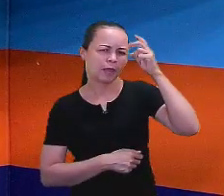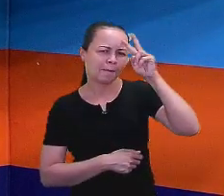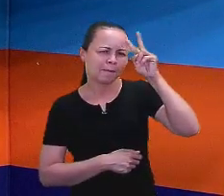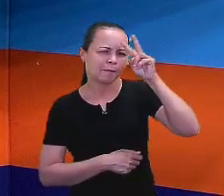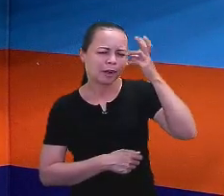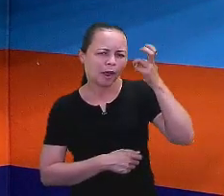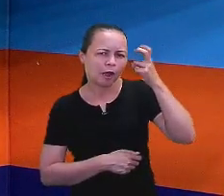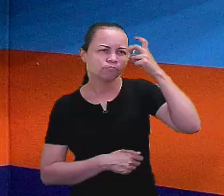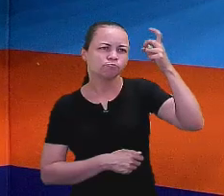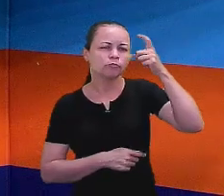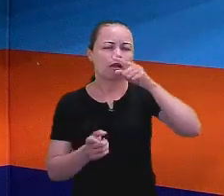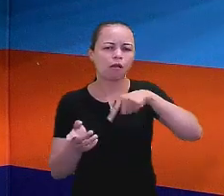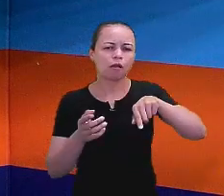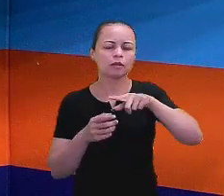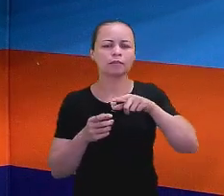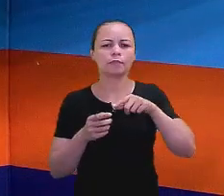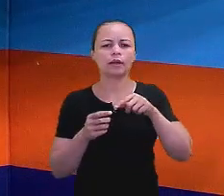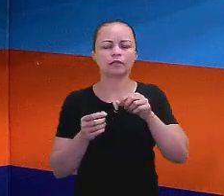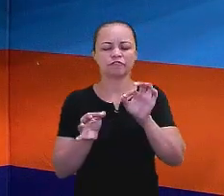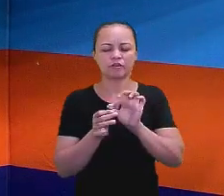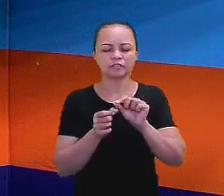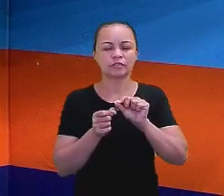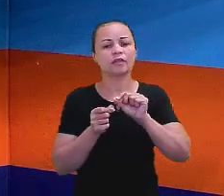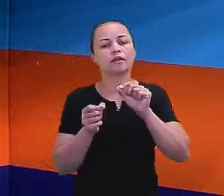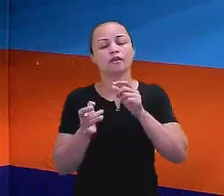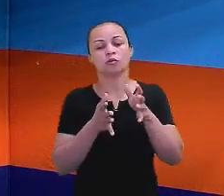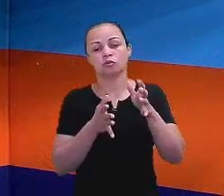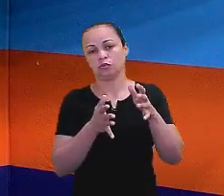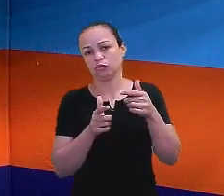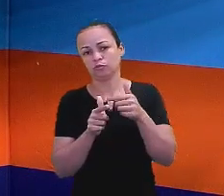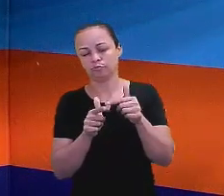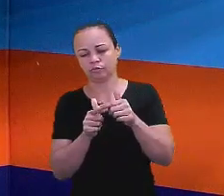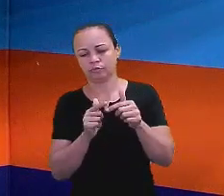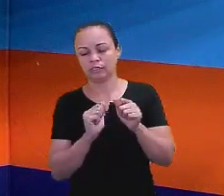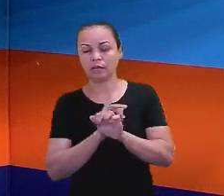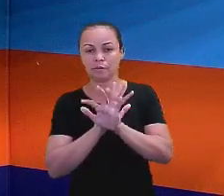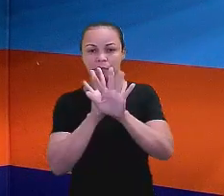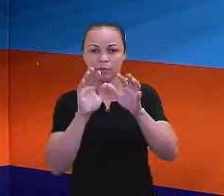iniciais, para que a gente faça os problemas, para que a gente amplie